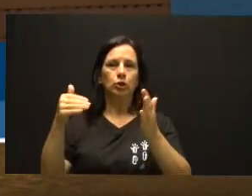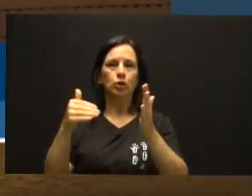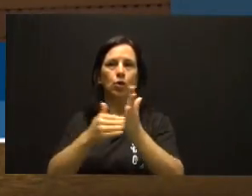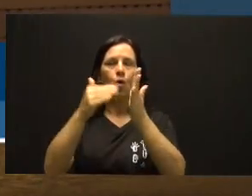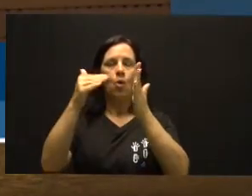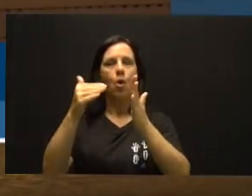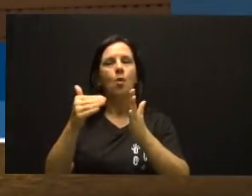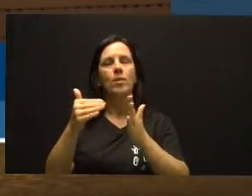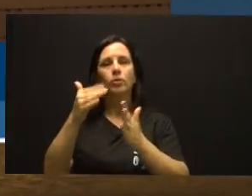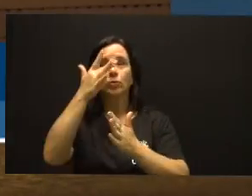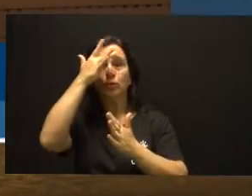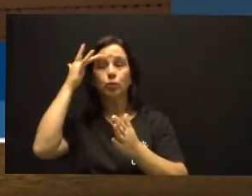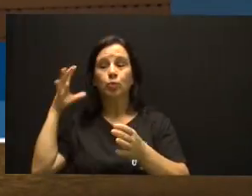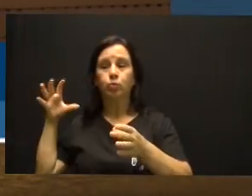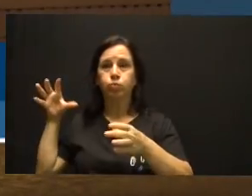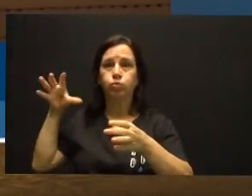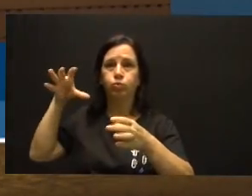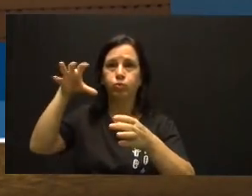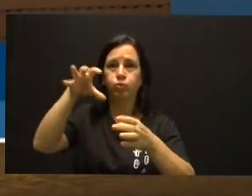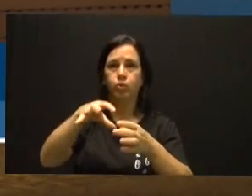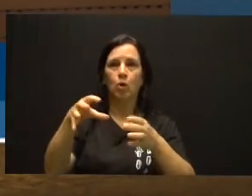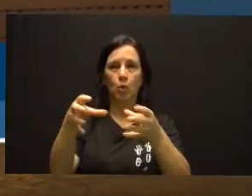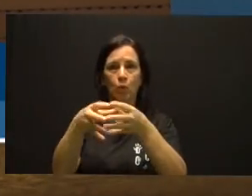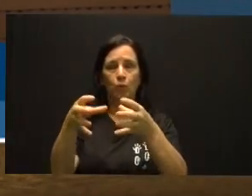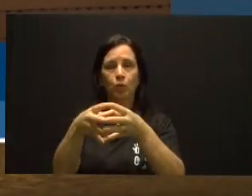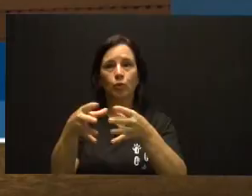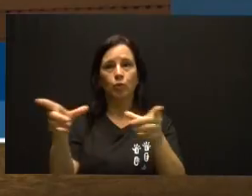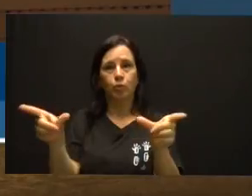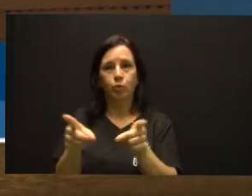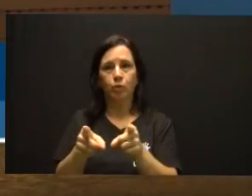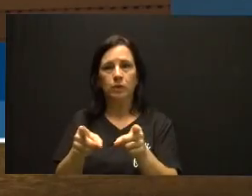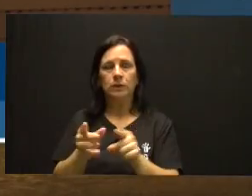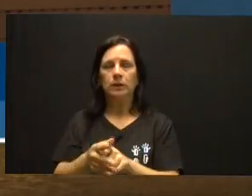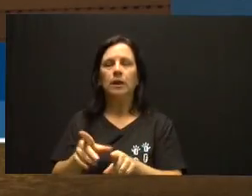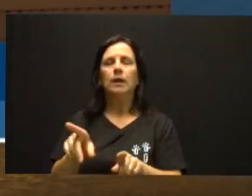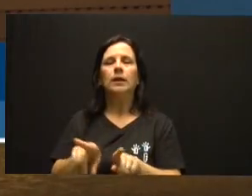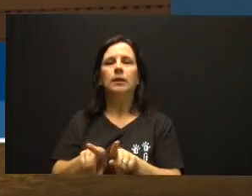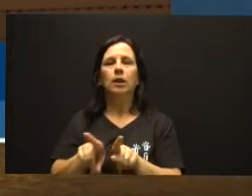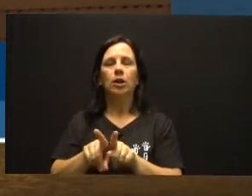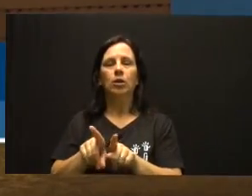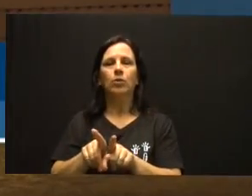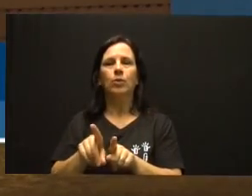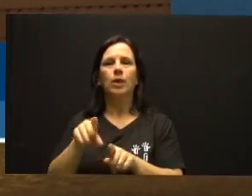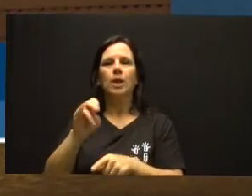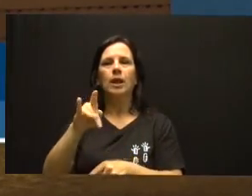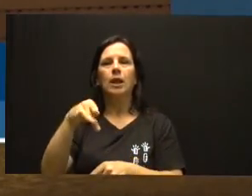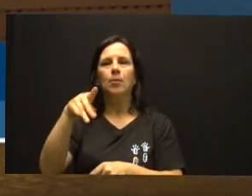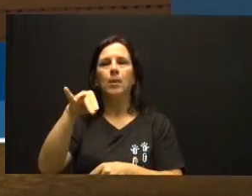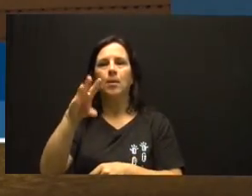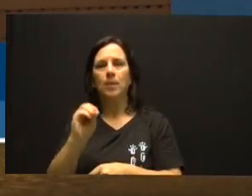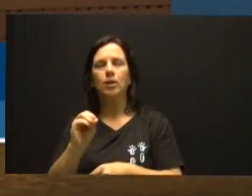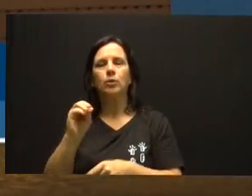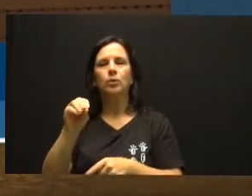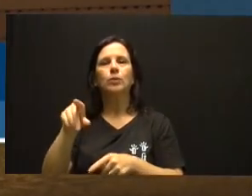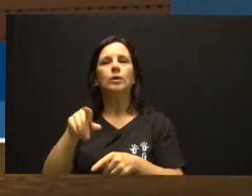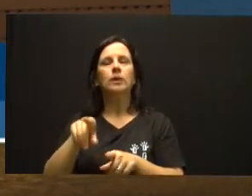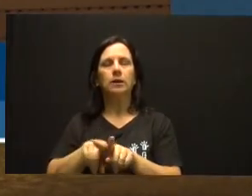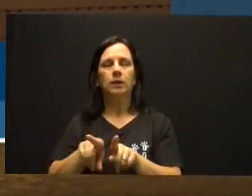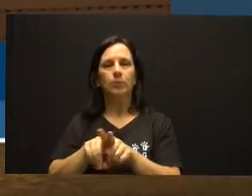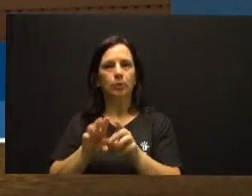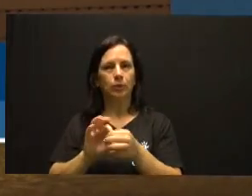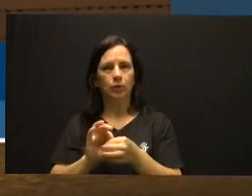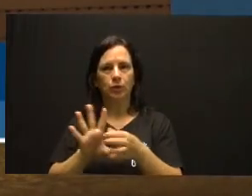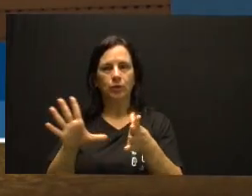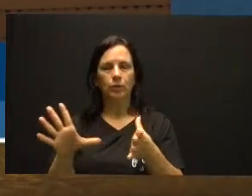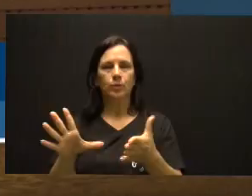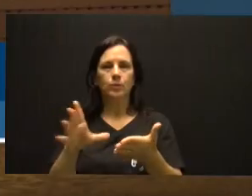aumento da demanda de pessoas para utilizarem dos serviços públicos e a pequena oferta de equipamentos e serviços. Pelo